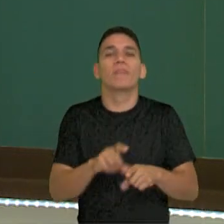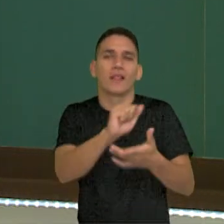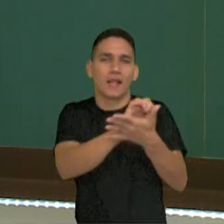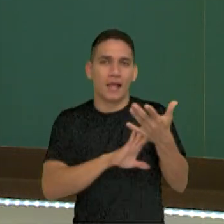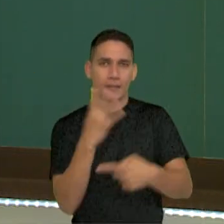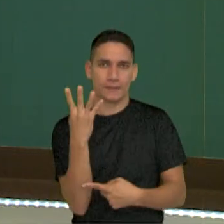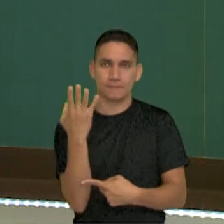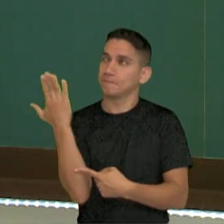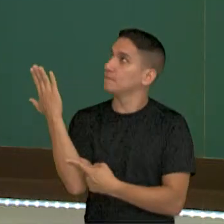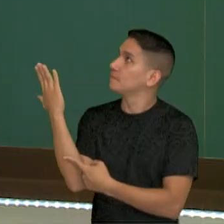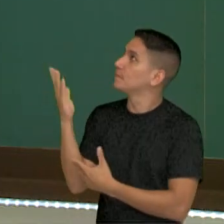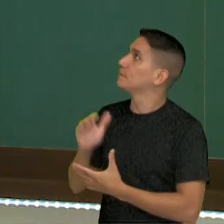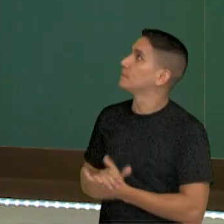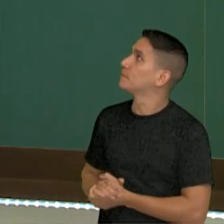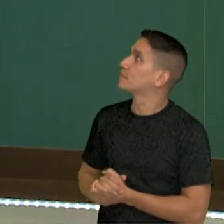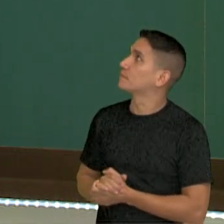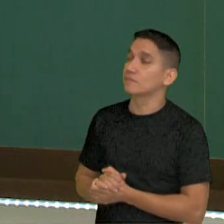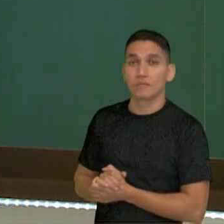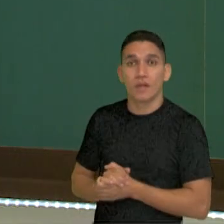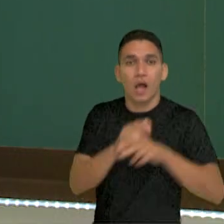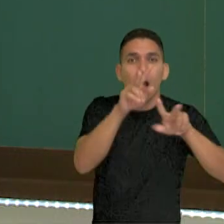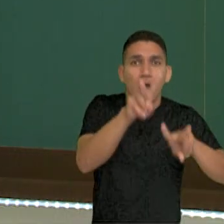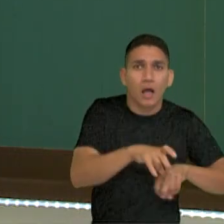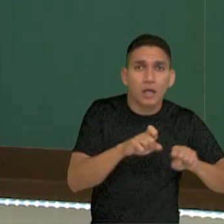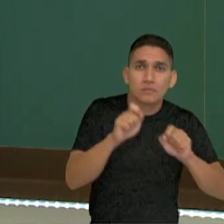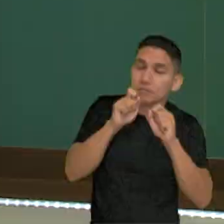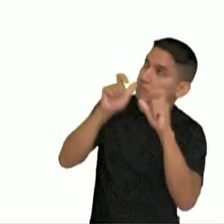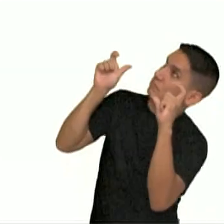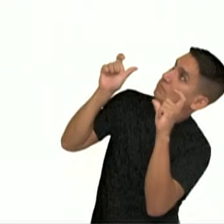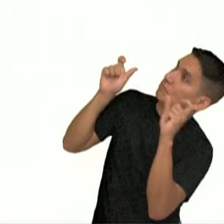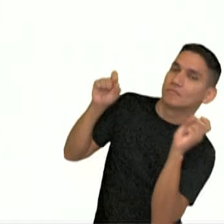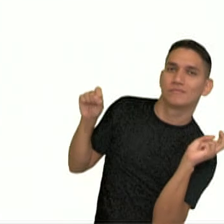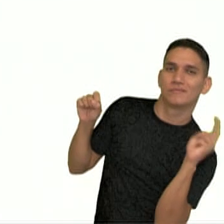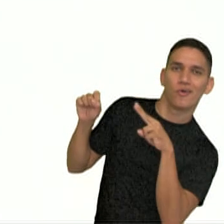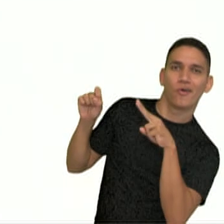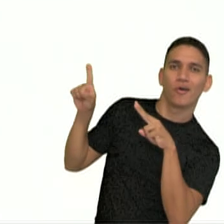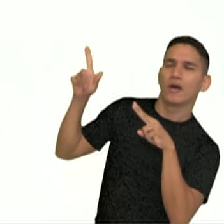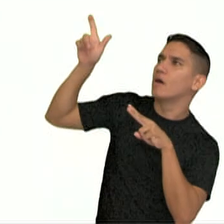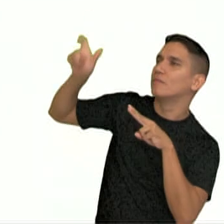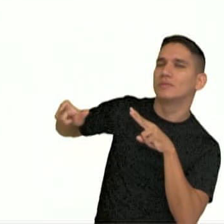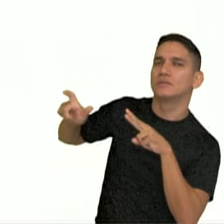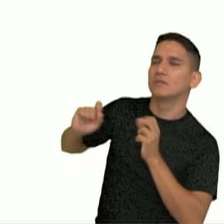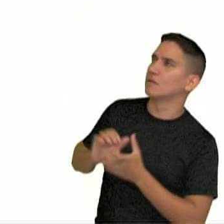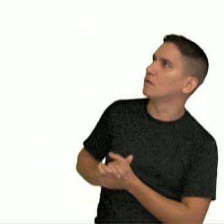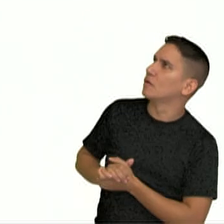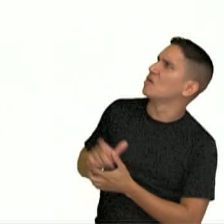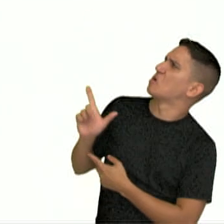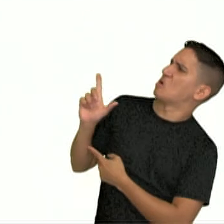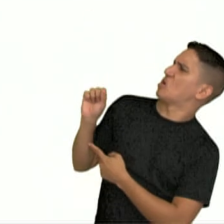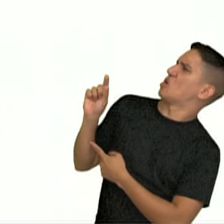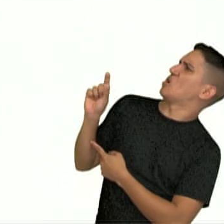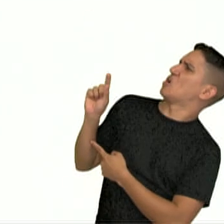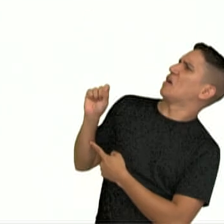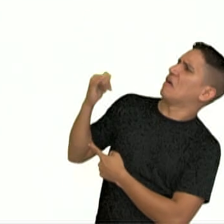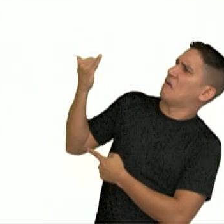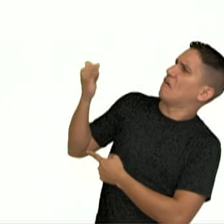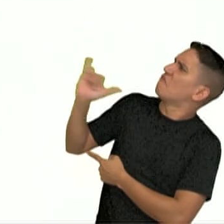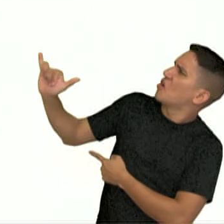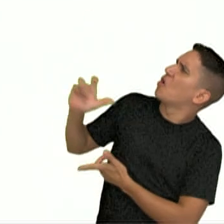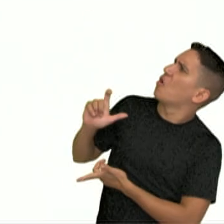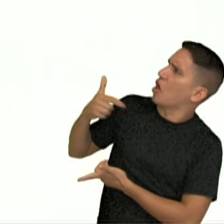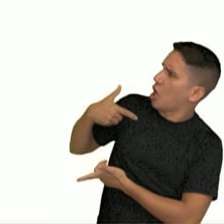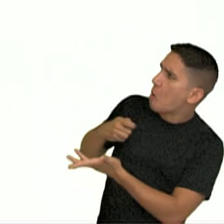4. O caipira olhando para o dentista. Quem foi que falou que eu vou